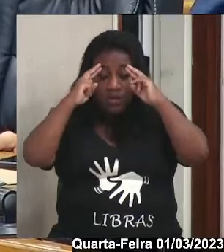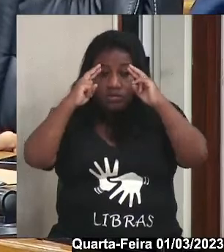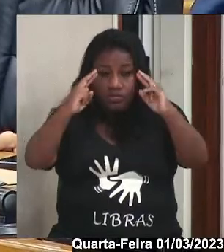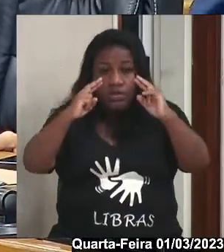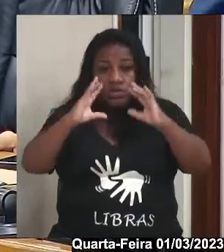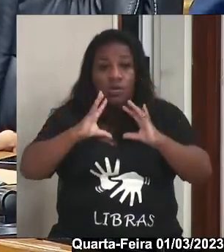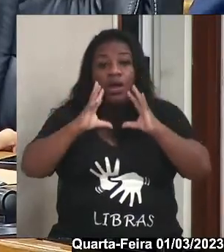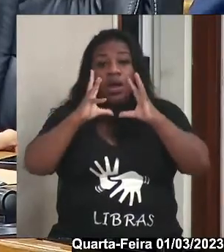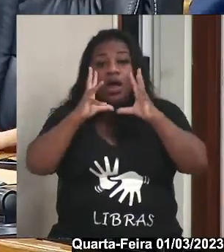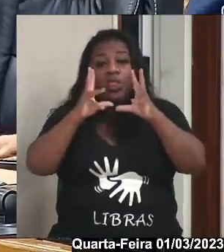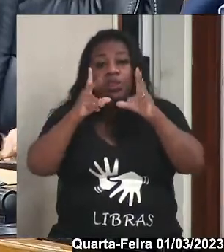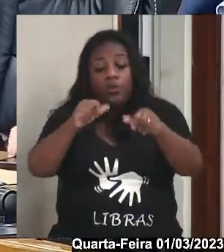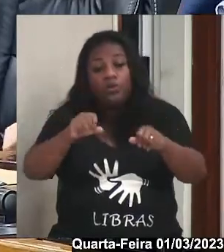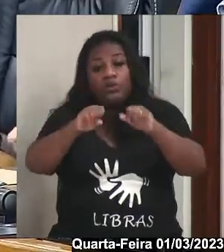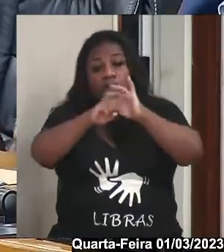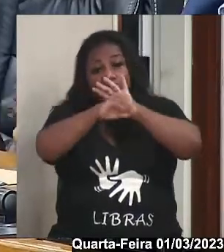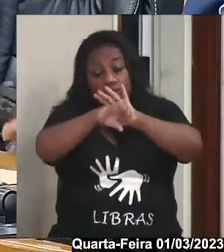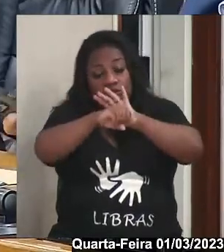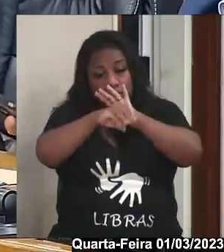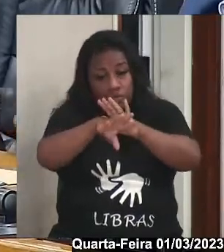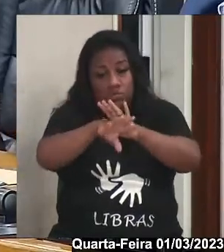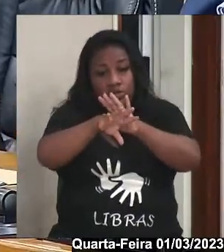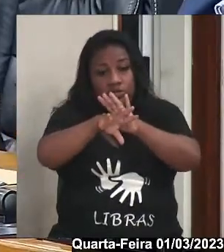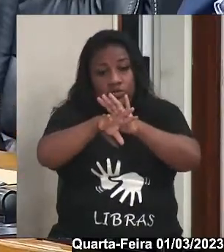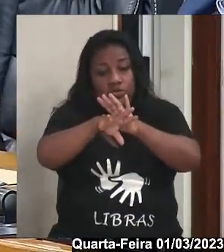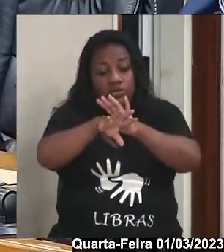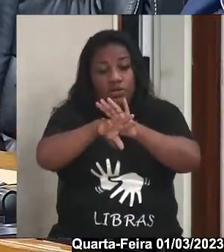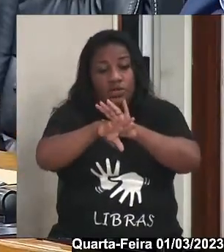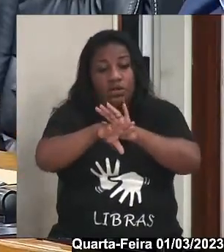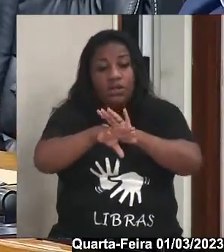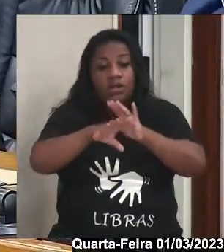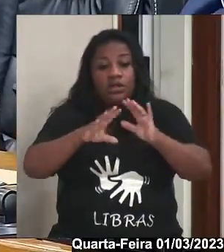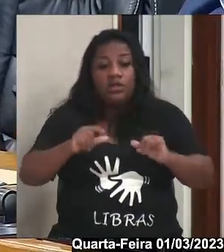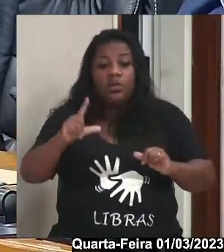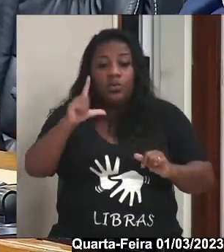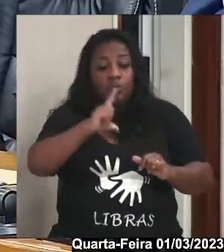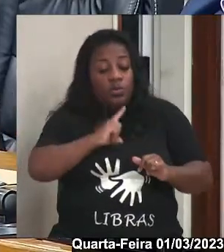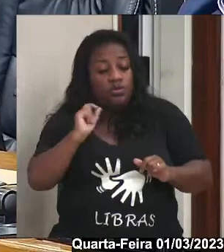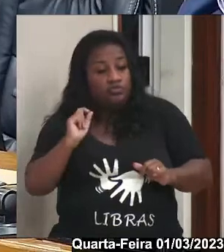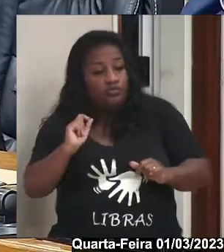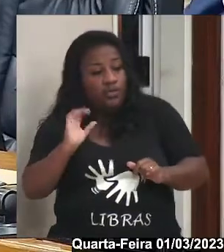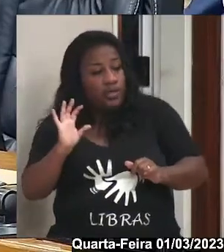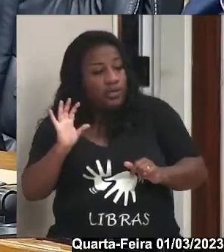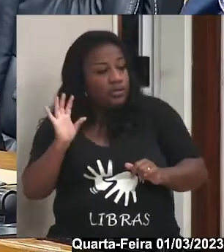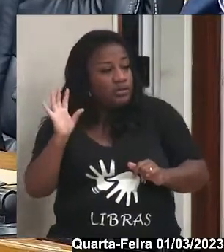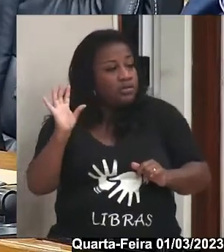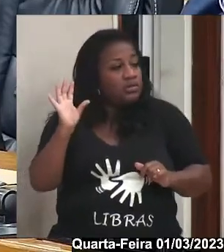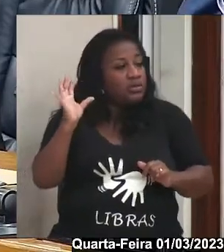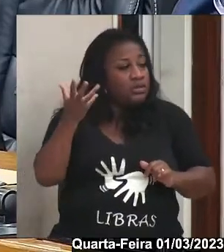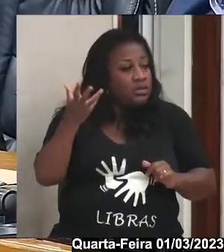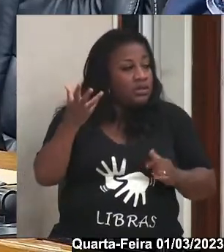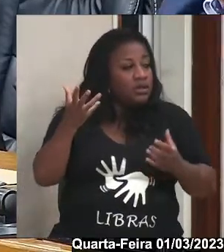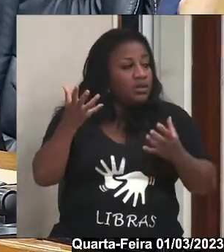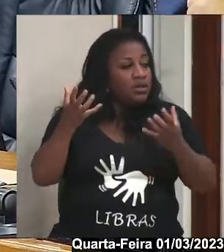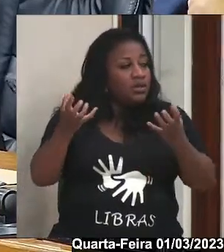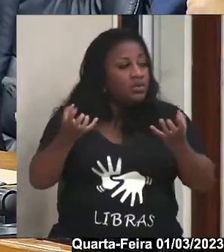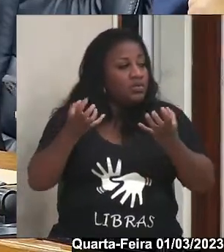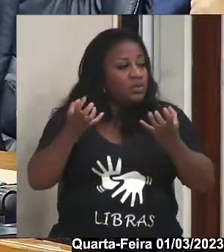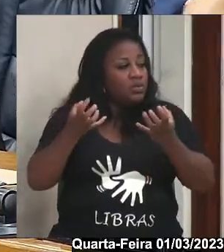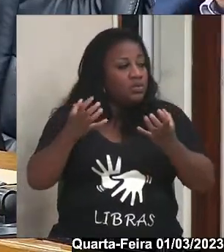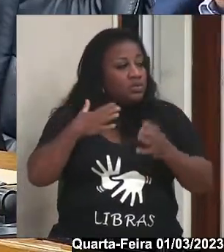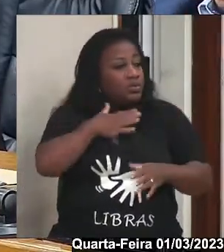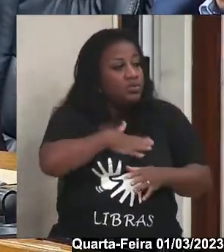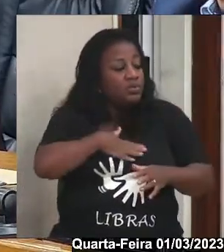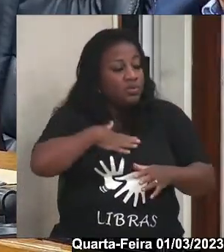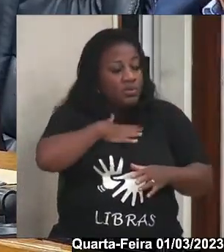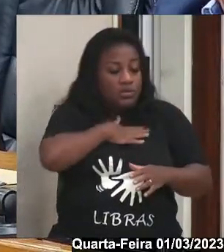respeito todas as indicações de qualquer parceiro. Então, aquilo que estiver acontecendo dessa forma, eu gostaria que o pessoal